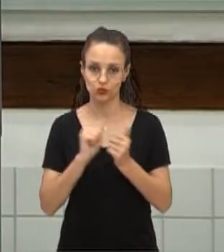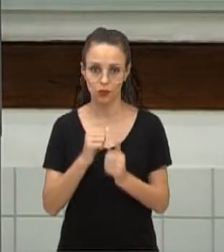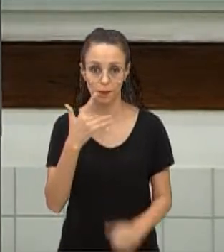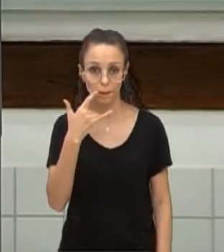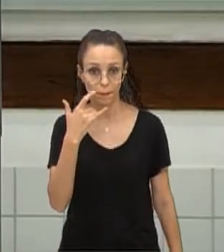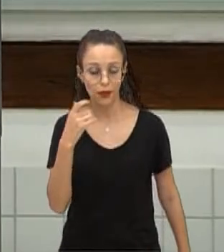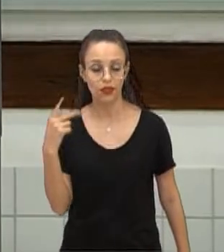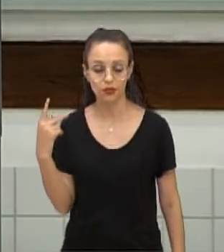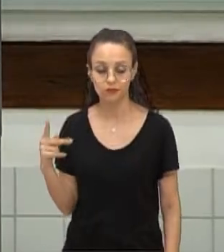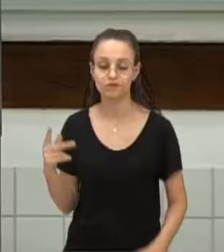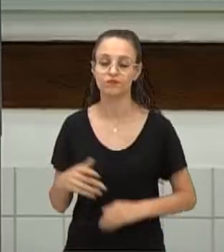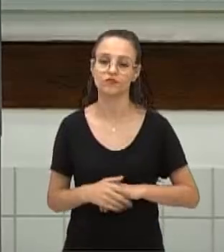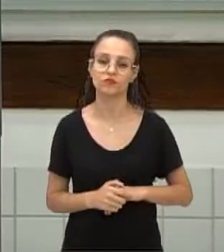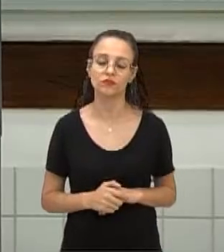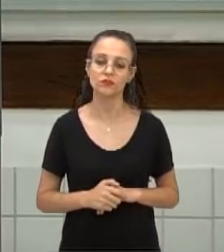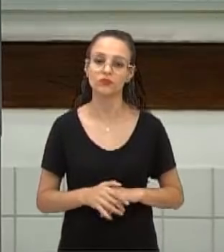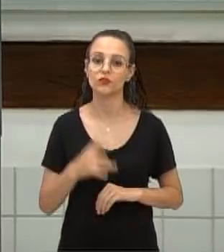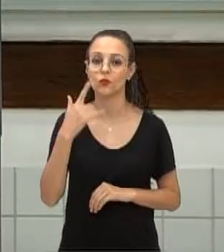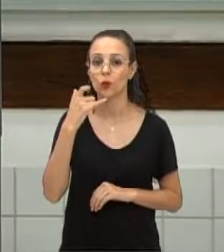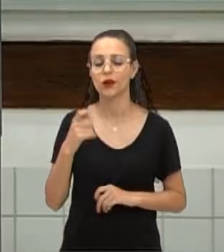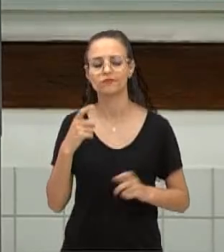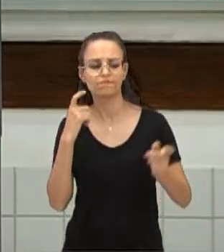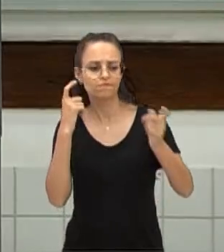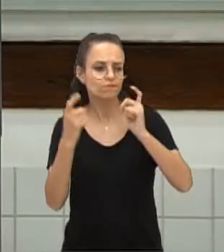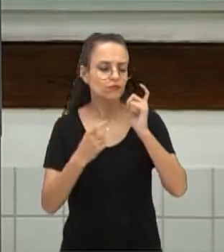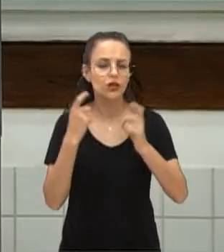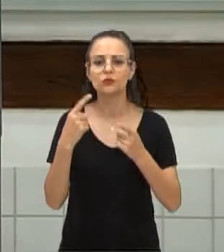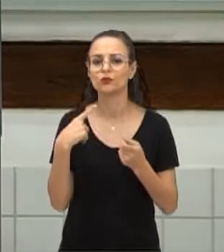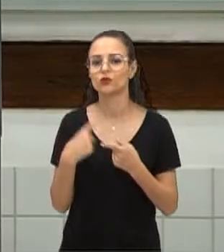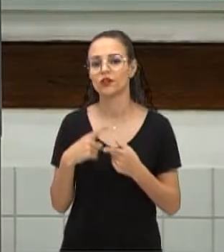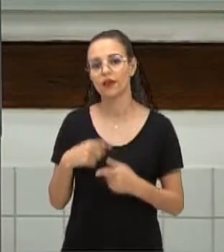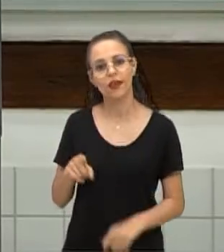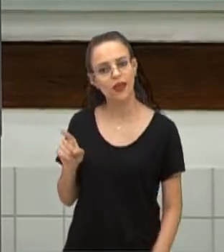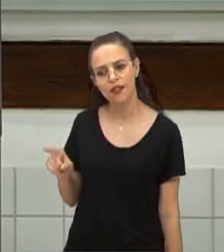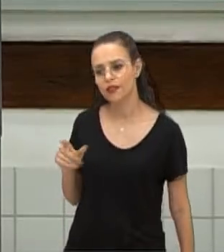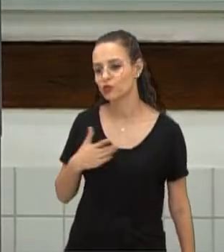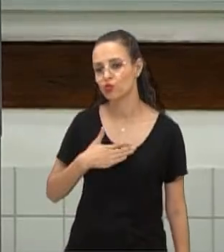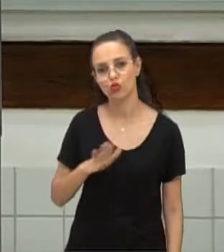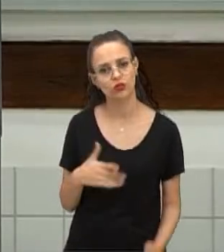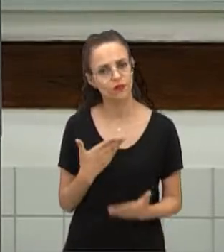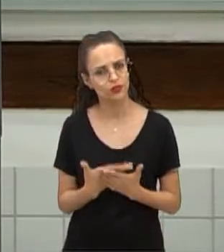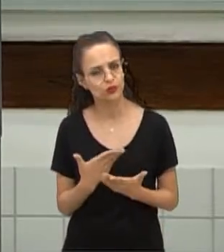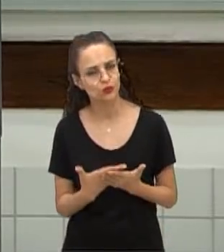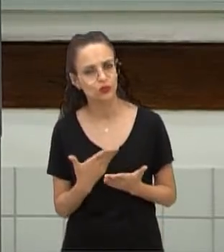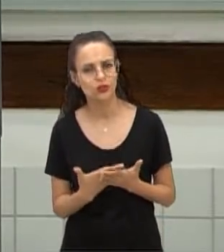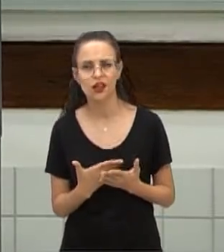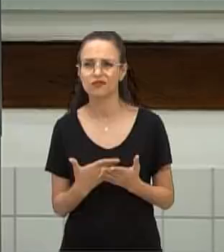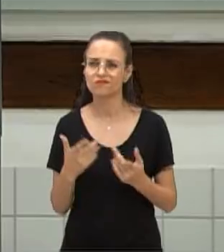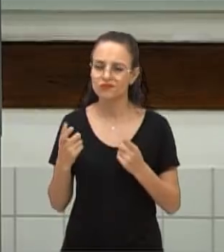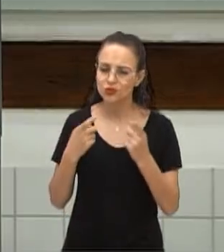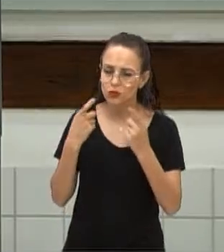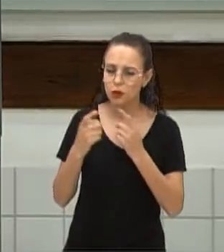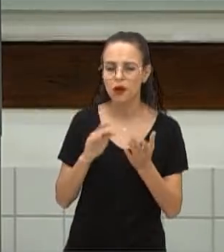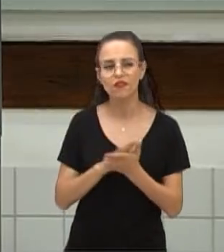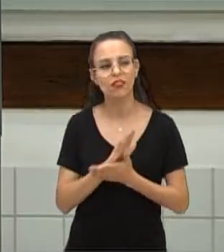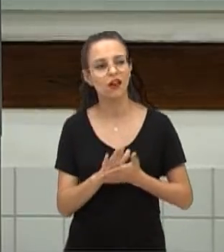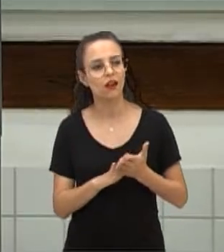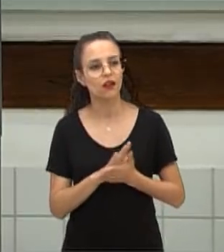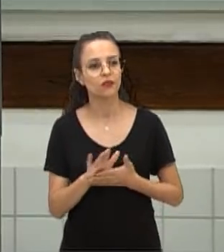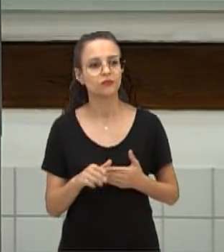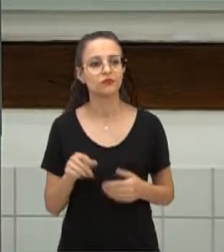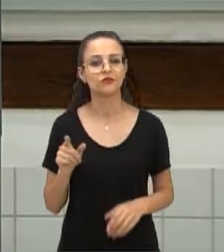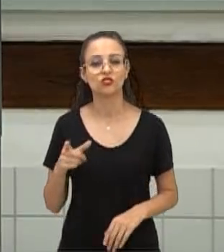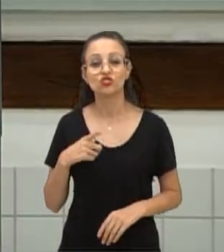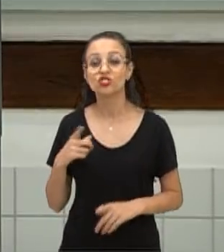né? Só com o pai, e o pai muito preocupado, porque o Darwin não gostava de estudar, não se preocupava com nada, que ele